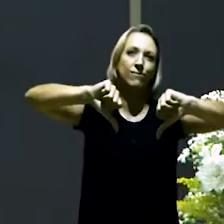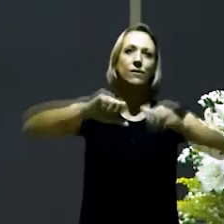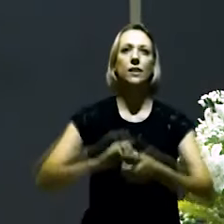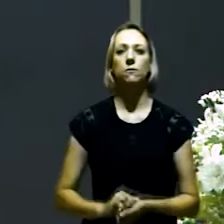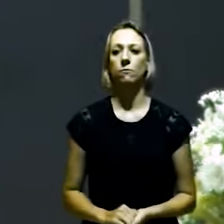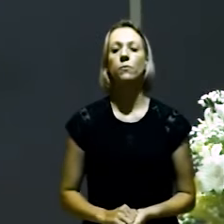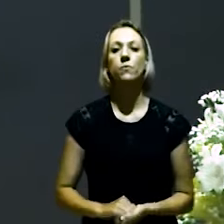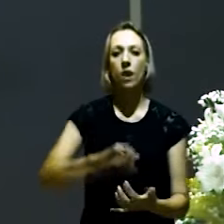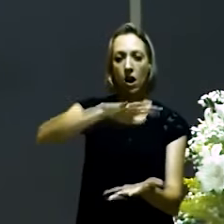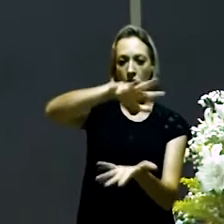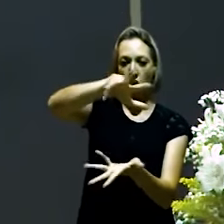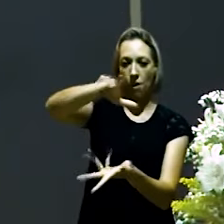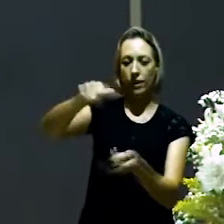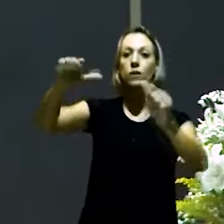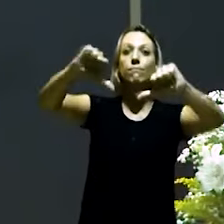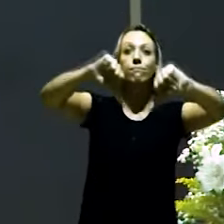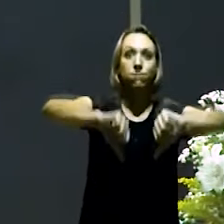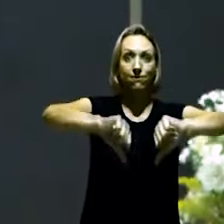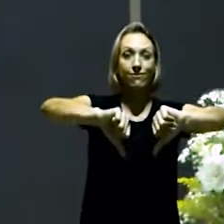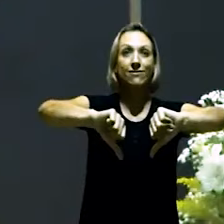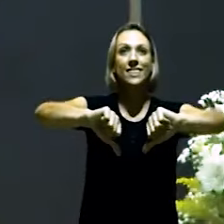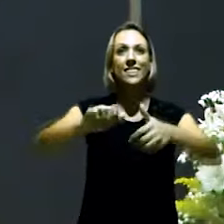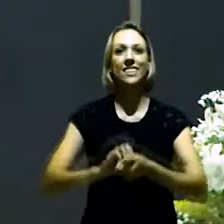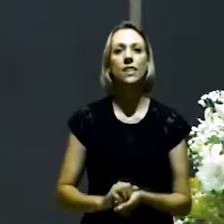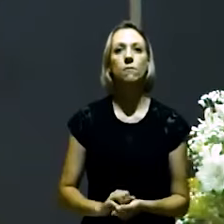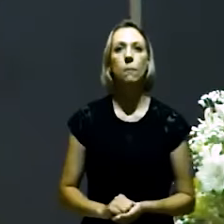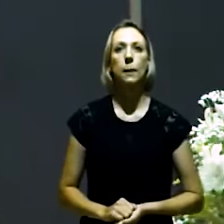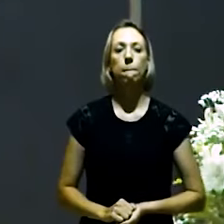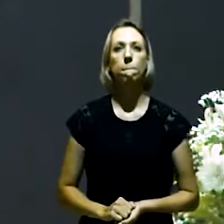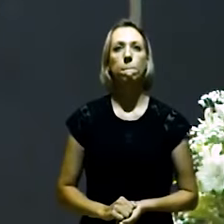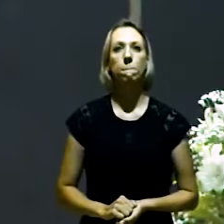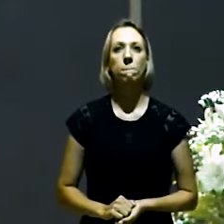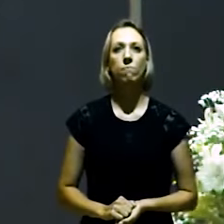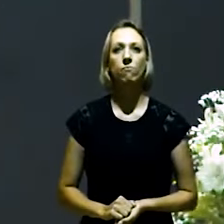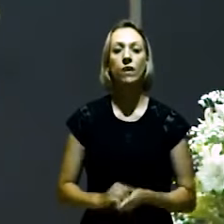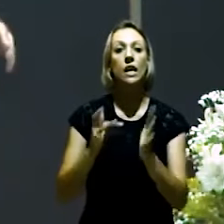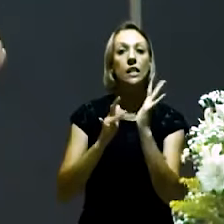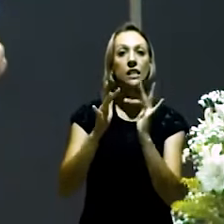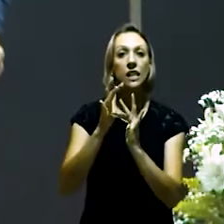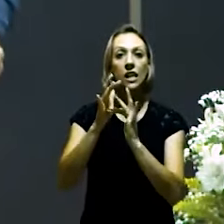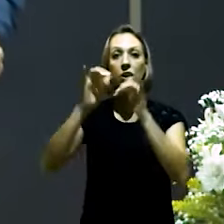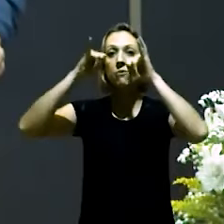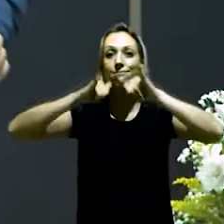mundo está derrotado. E antes da cruz ele disse em João 16:33: eu venci o mundo.